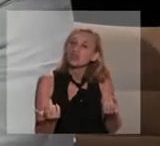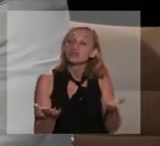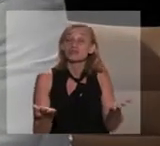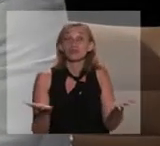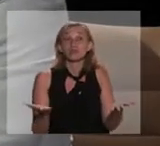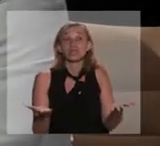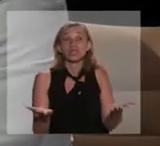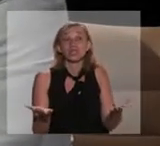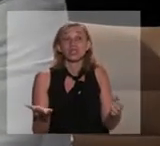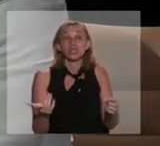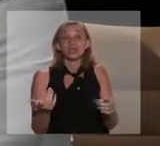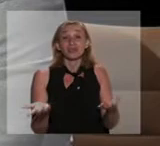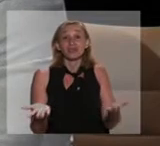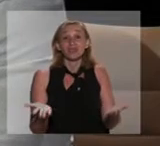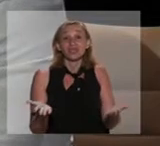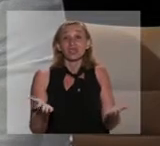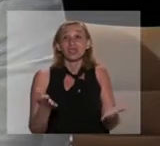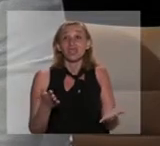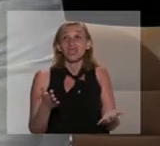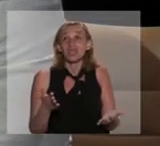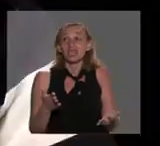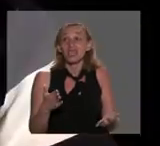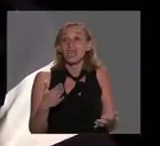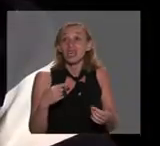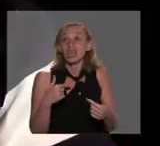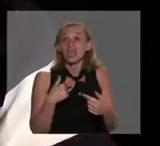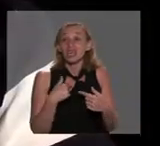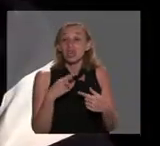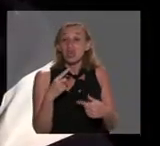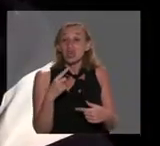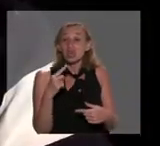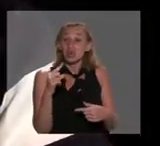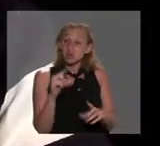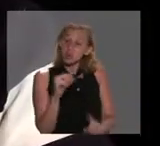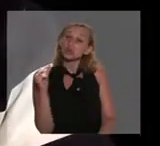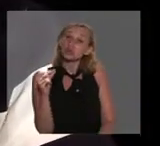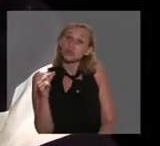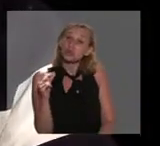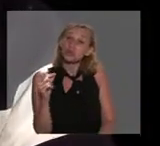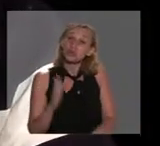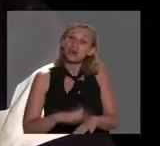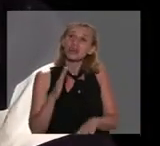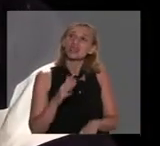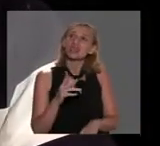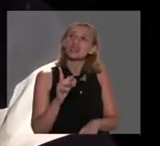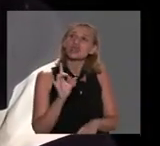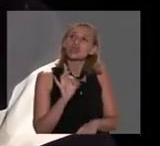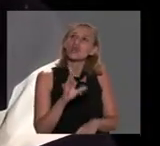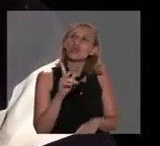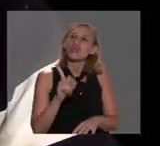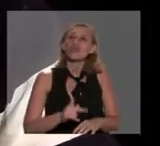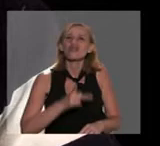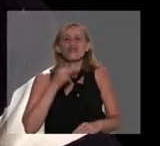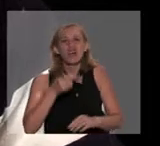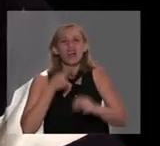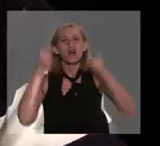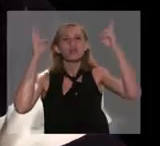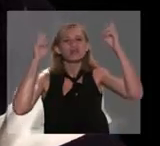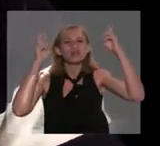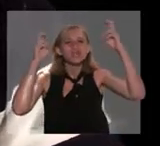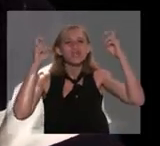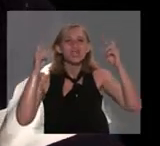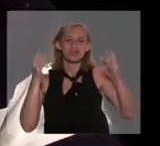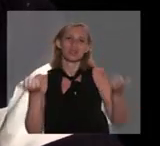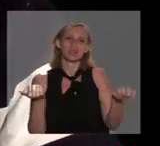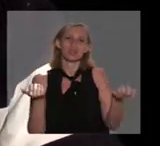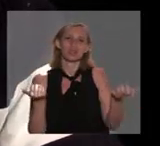te desestabiliza? Por que você não lê? Porque a minha pauta é muito mais... O que eu desejo fazer